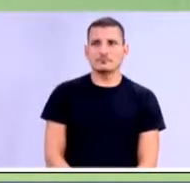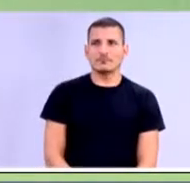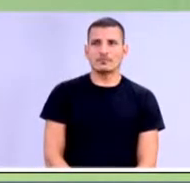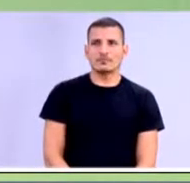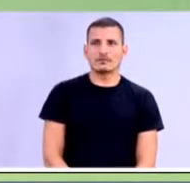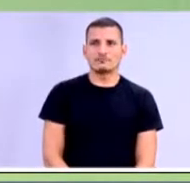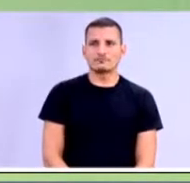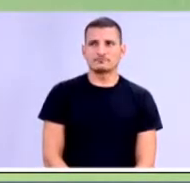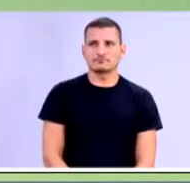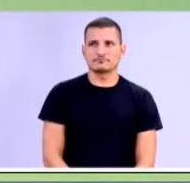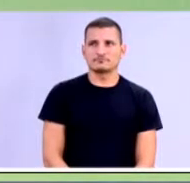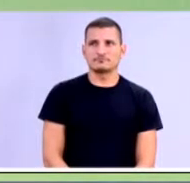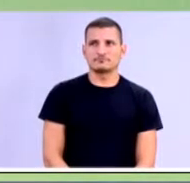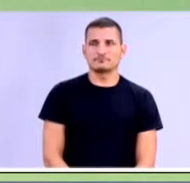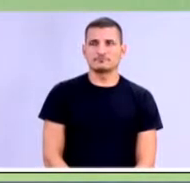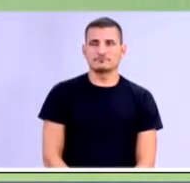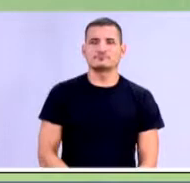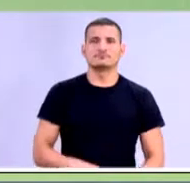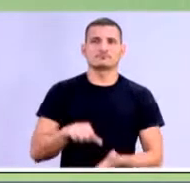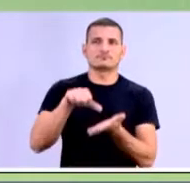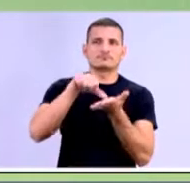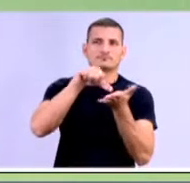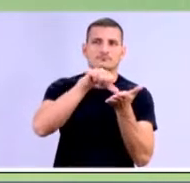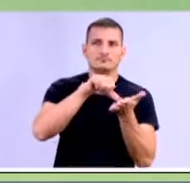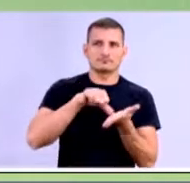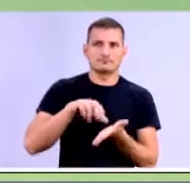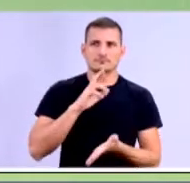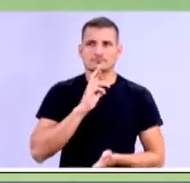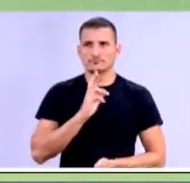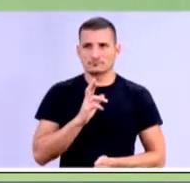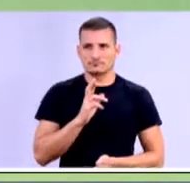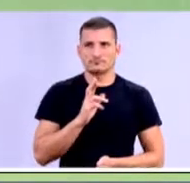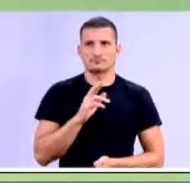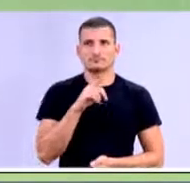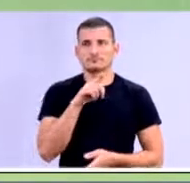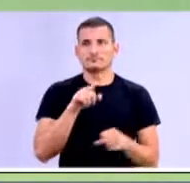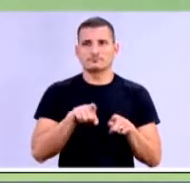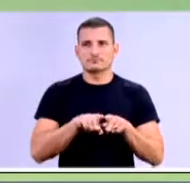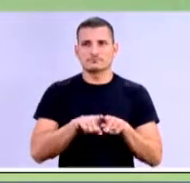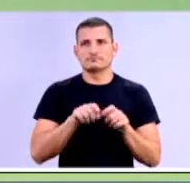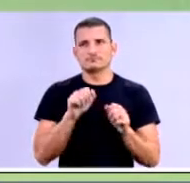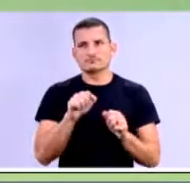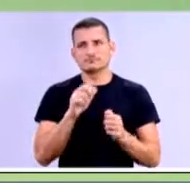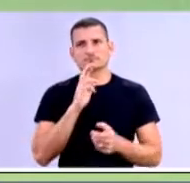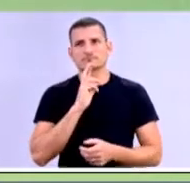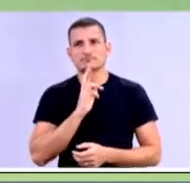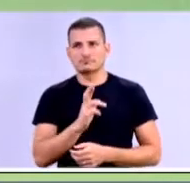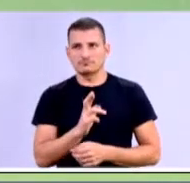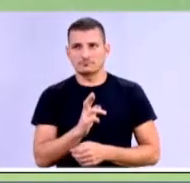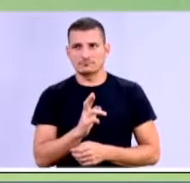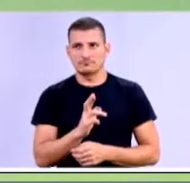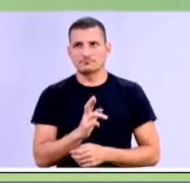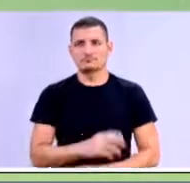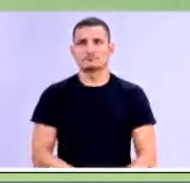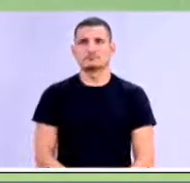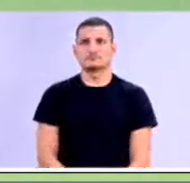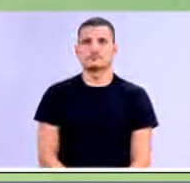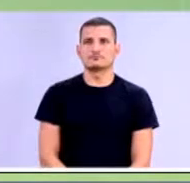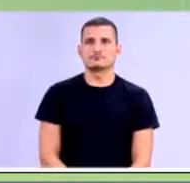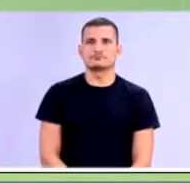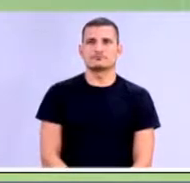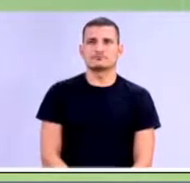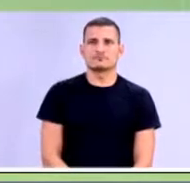Diante do que os polos responderam, você também pode responder ou entender da seguinte forma. Quando